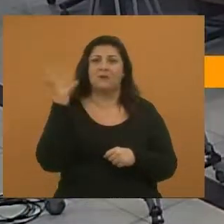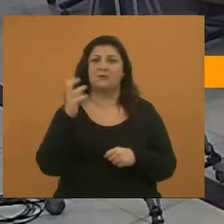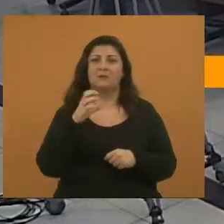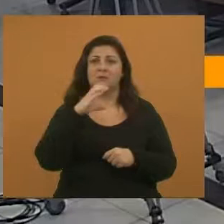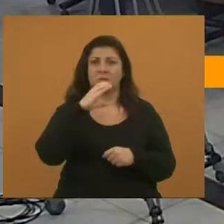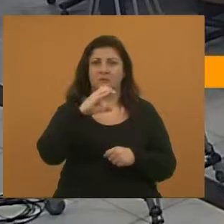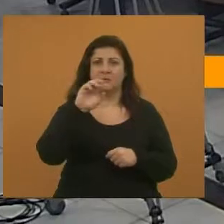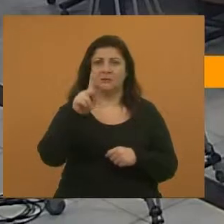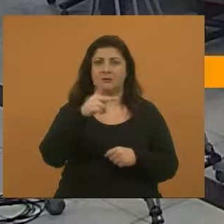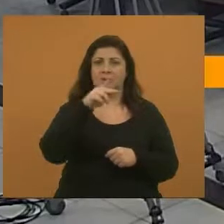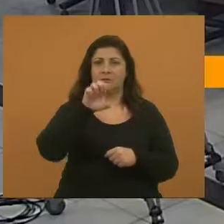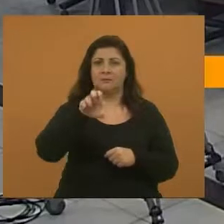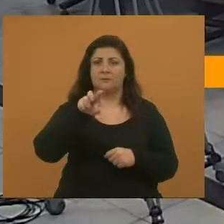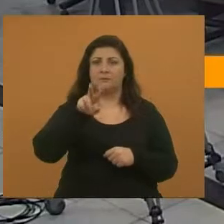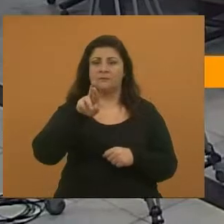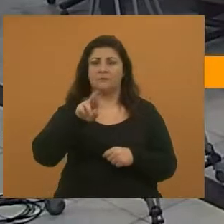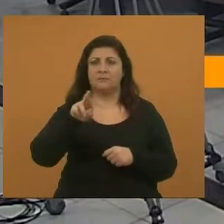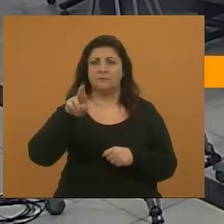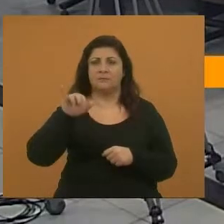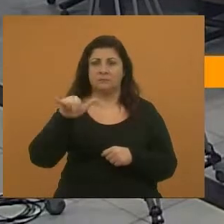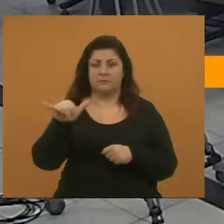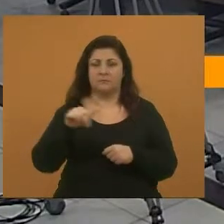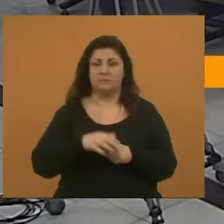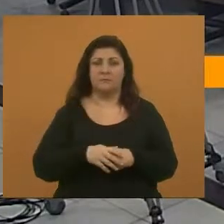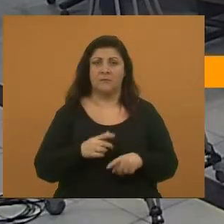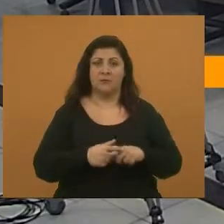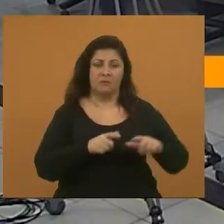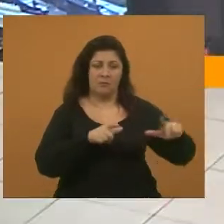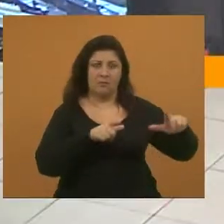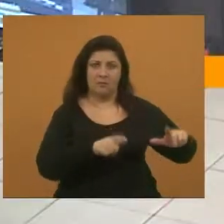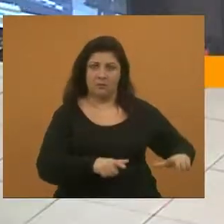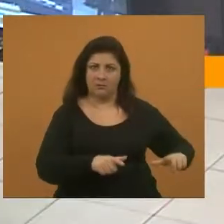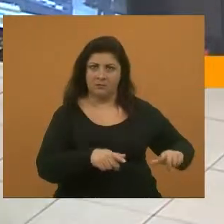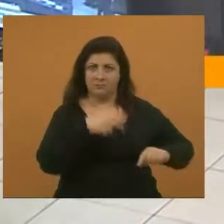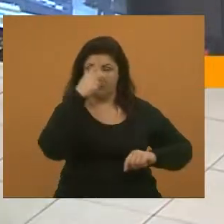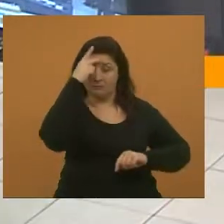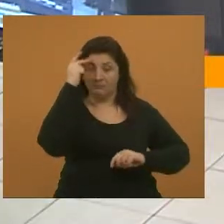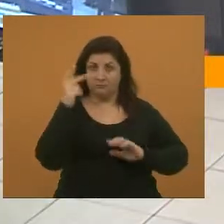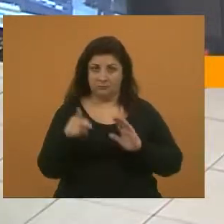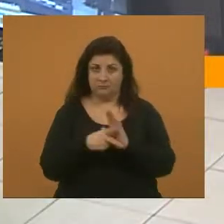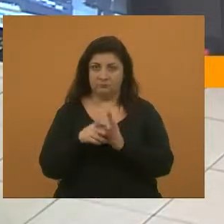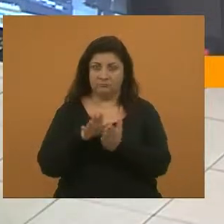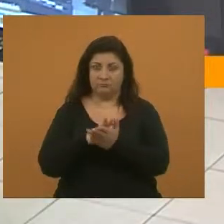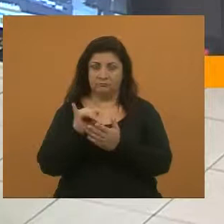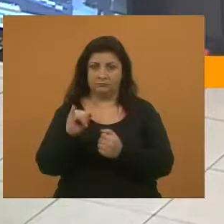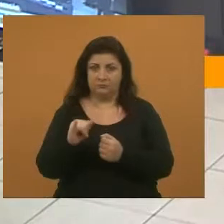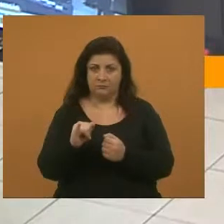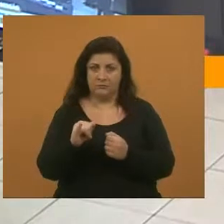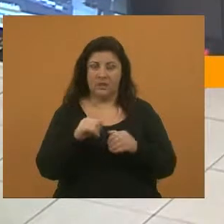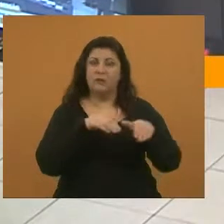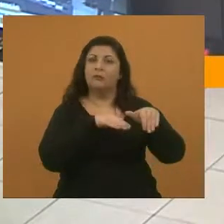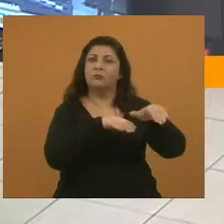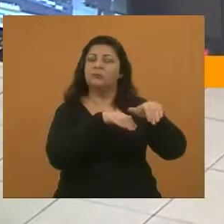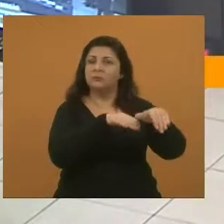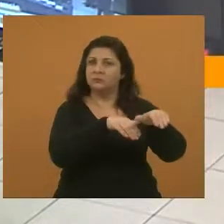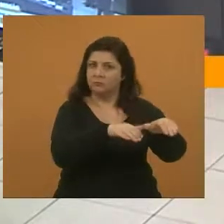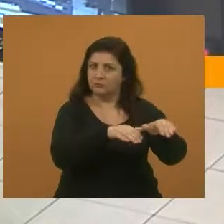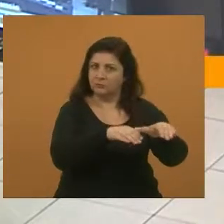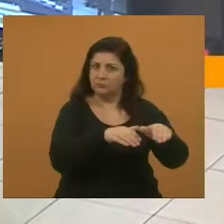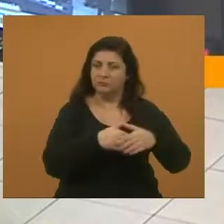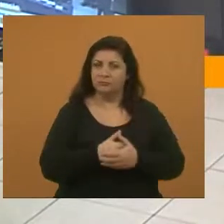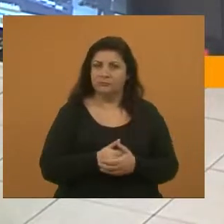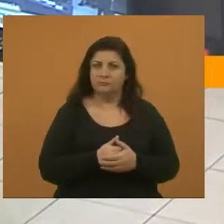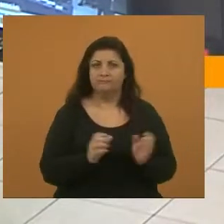Sherry, onde o espaço de trabalho ao cidadão de Jacareí, trabalhador do ramo de transporte, fora